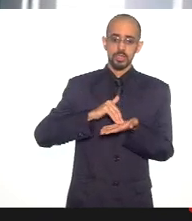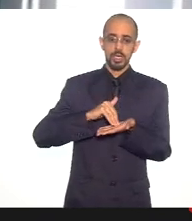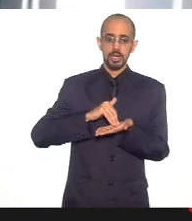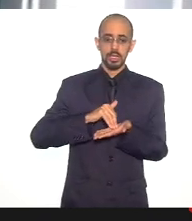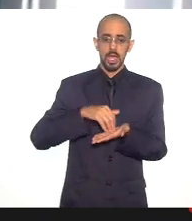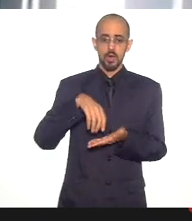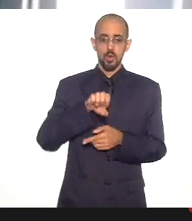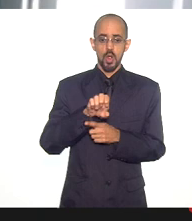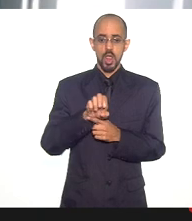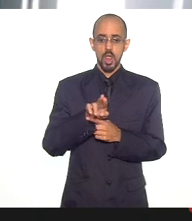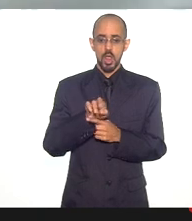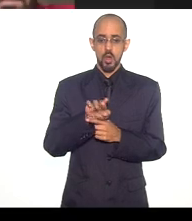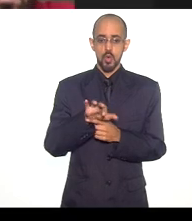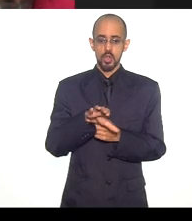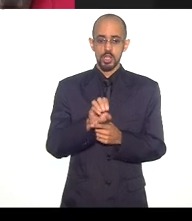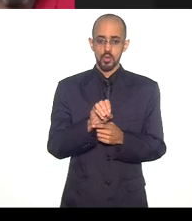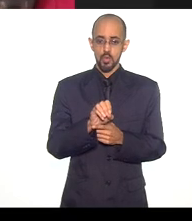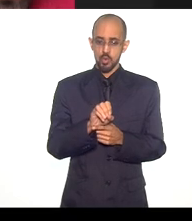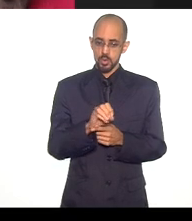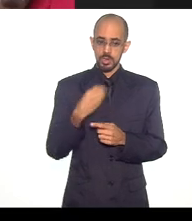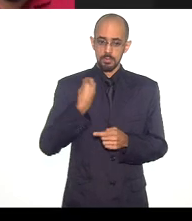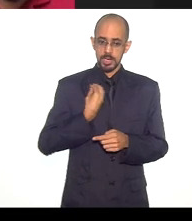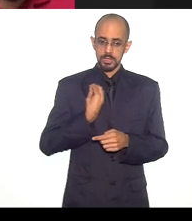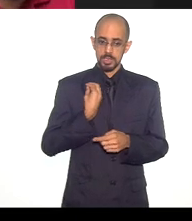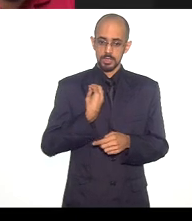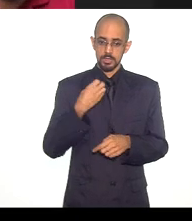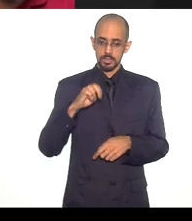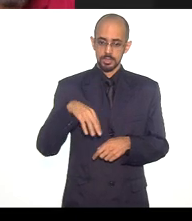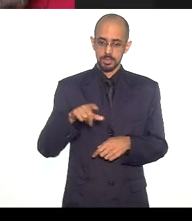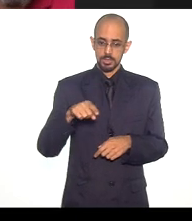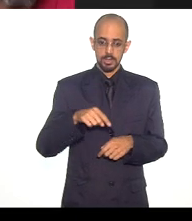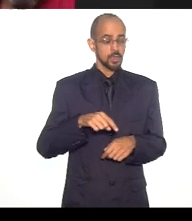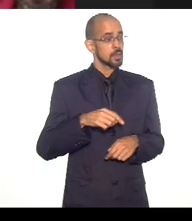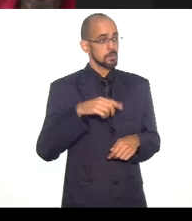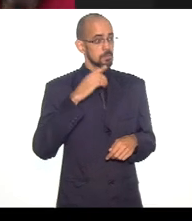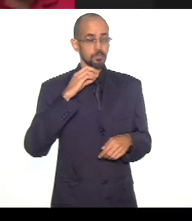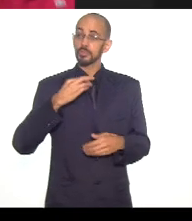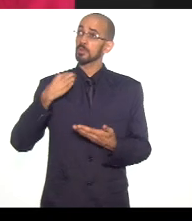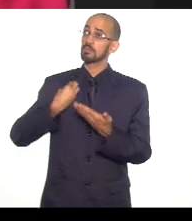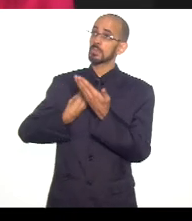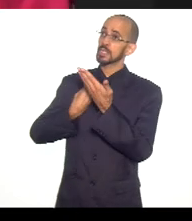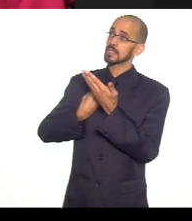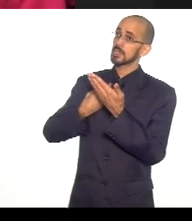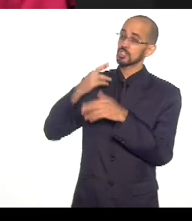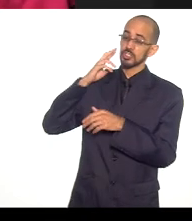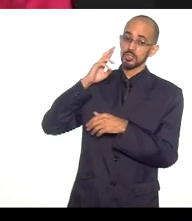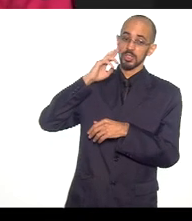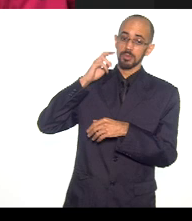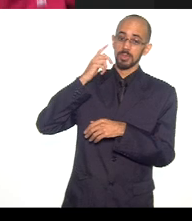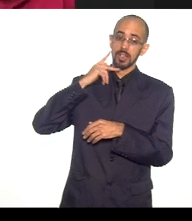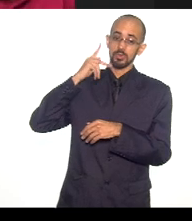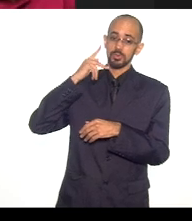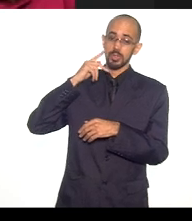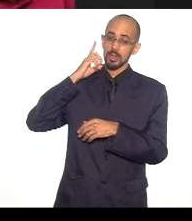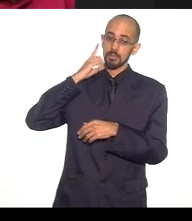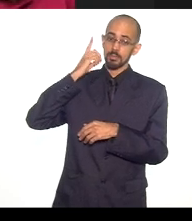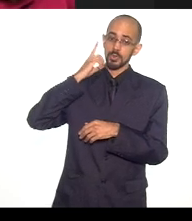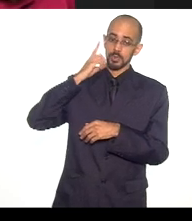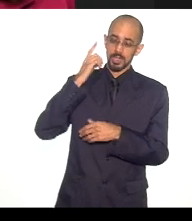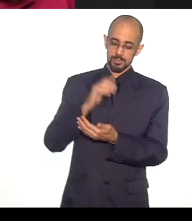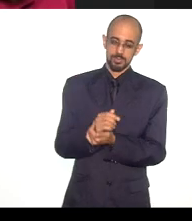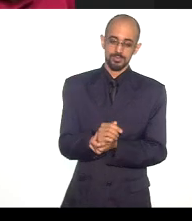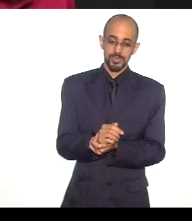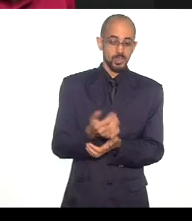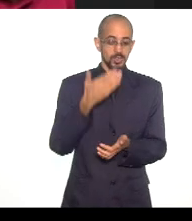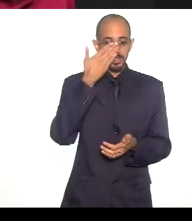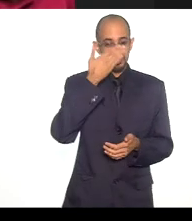está aqui conosco, sim. Tá? Tá. Presente, deputado. Eu não tinha visto ele, então. Obrigado, Igor